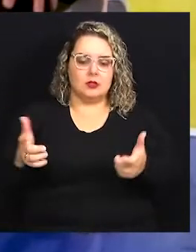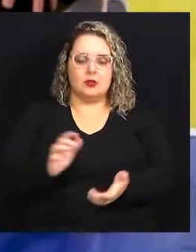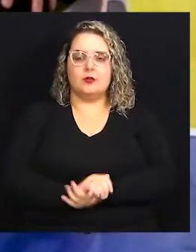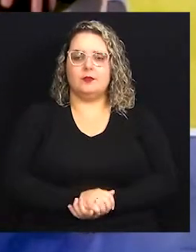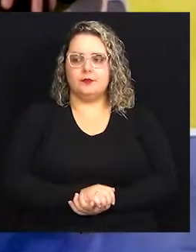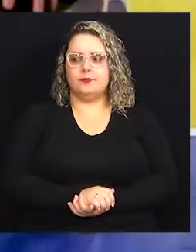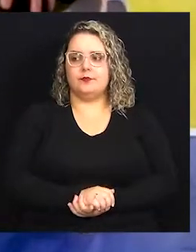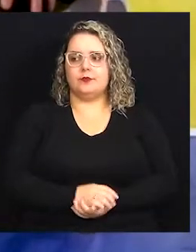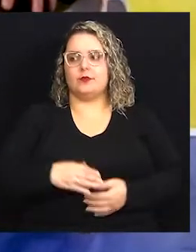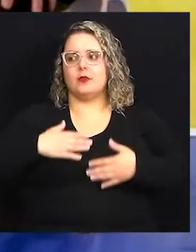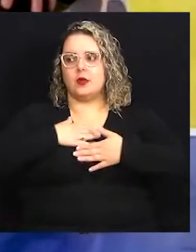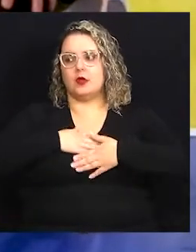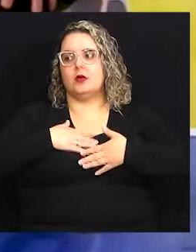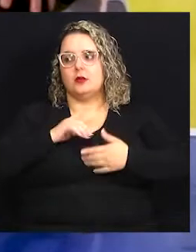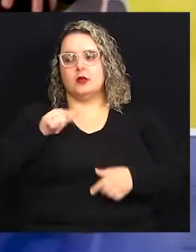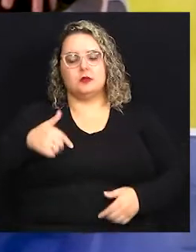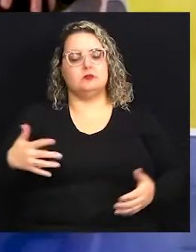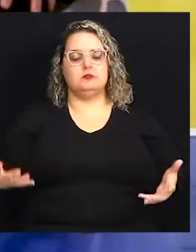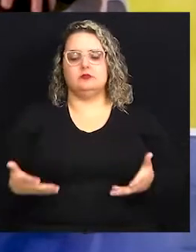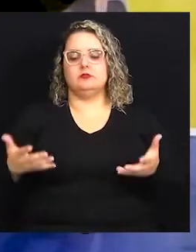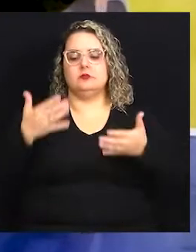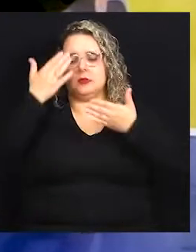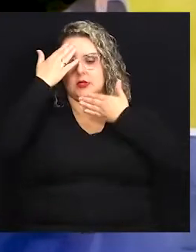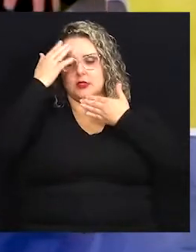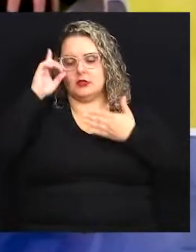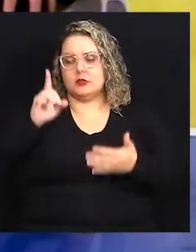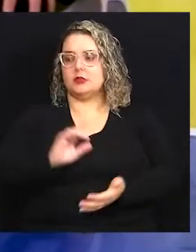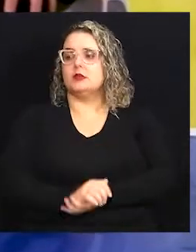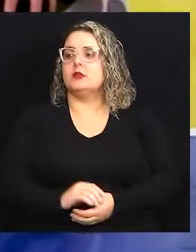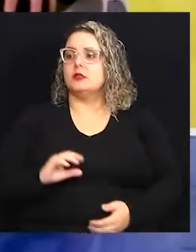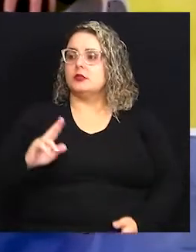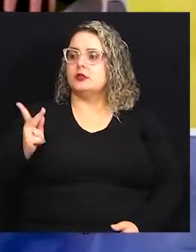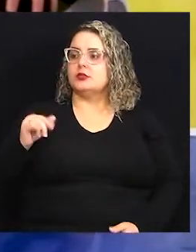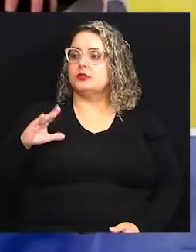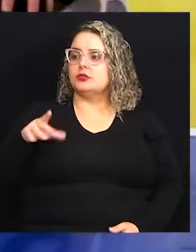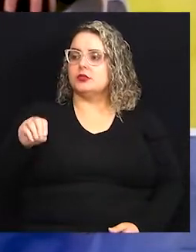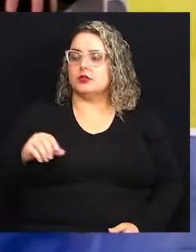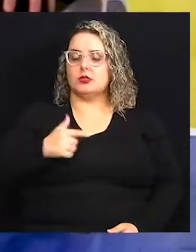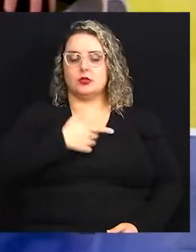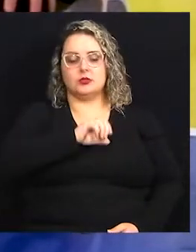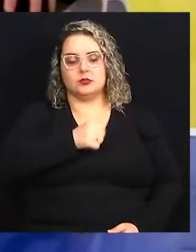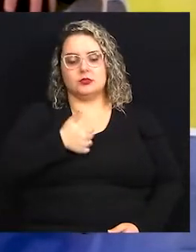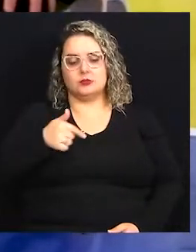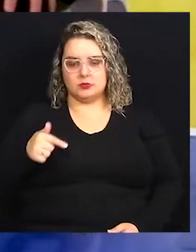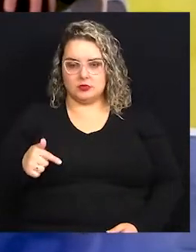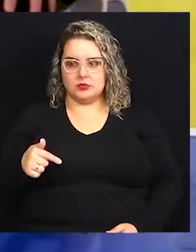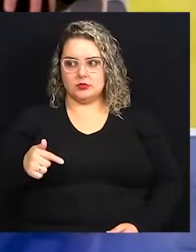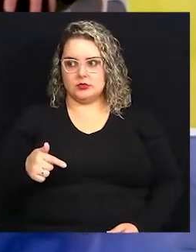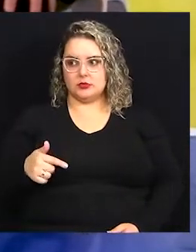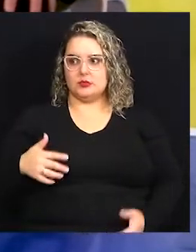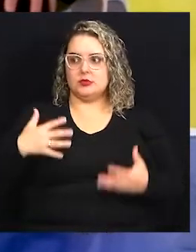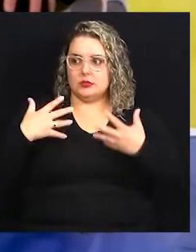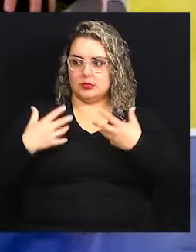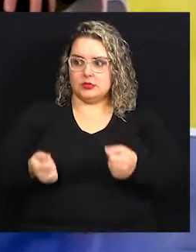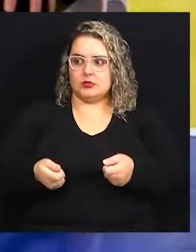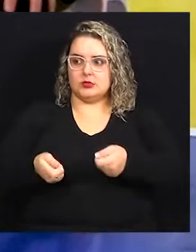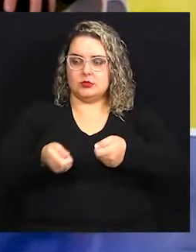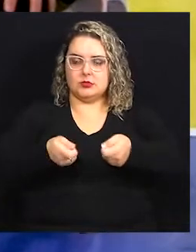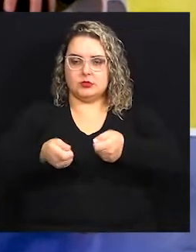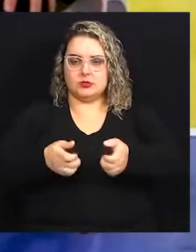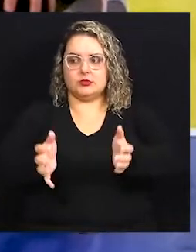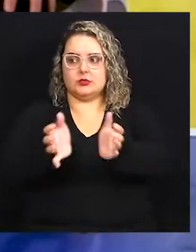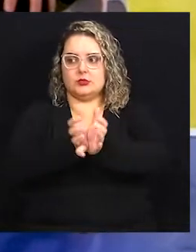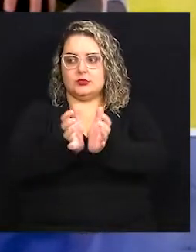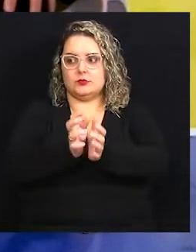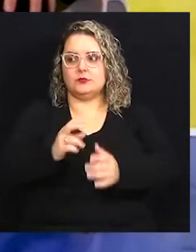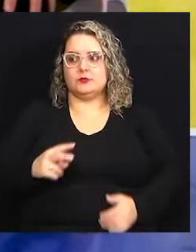fui engrenando, graças a Deus. E Chicão, em 2017 você assume o comando da equipe